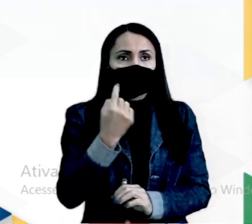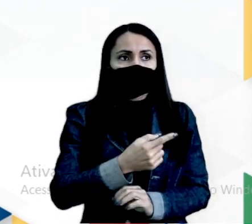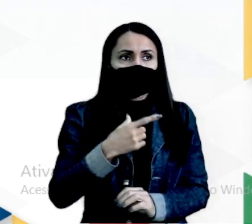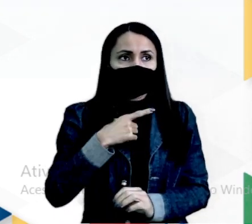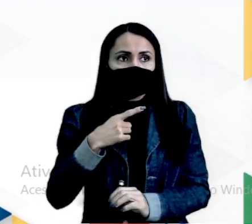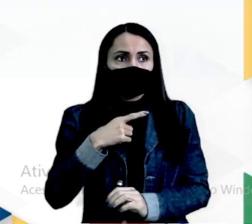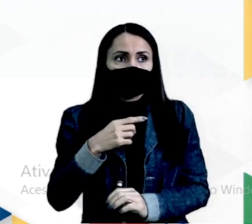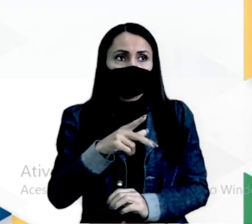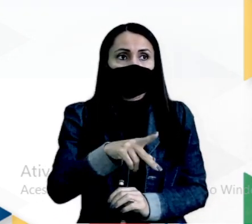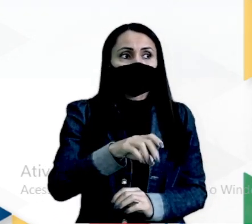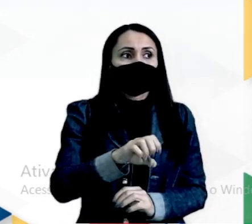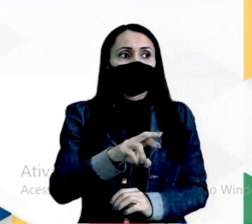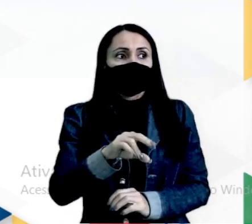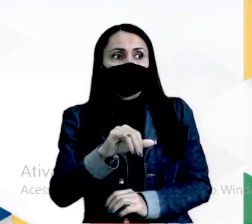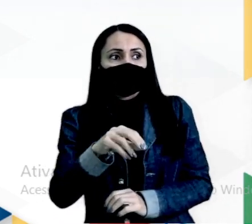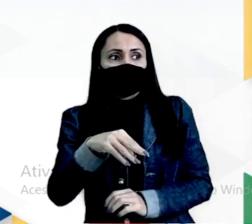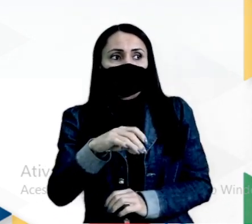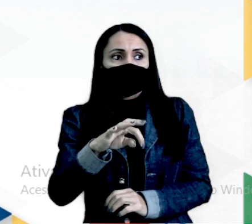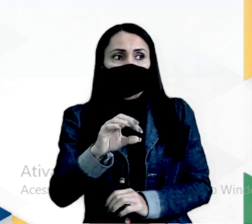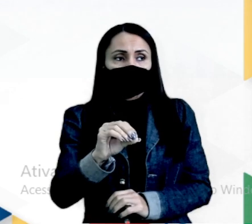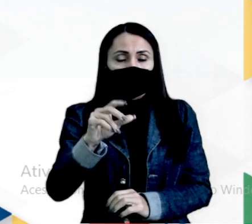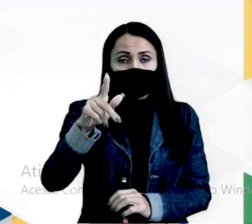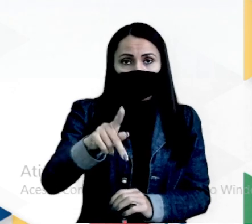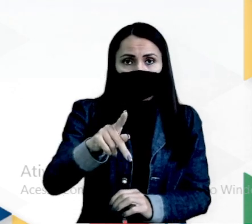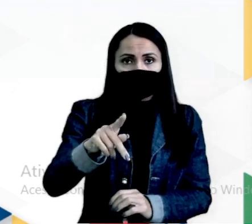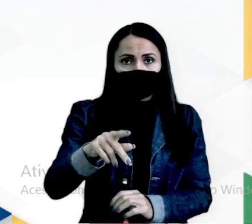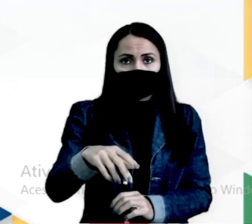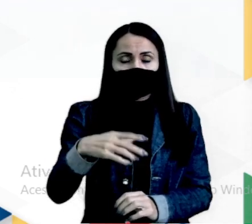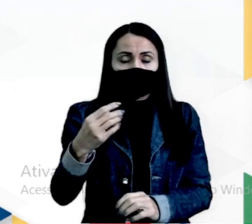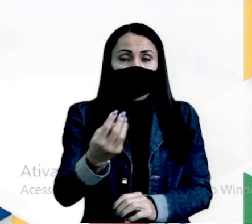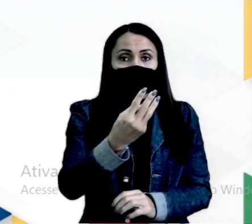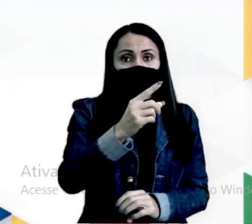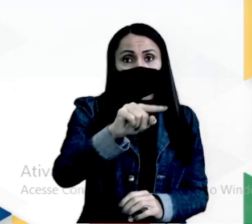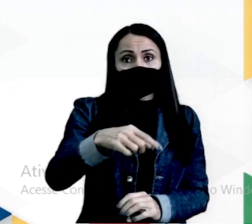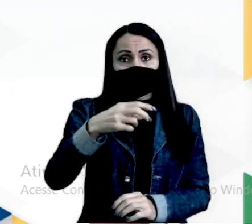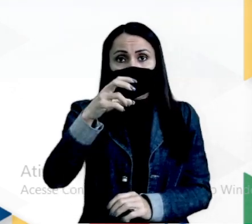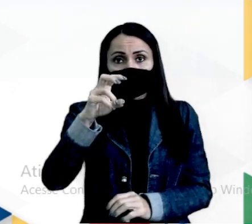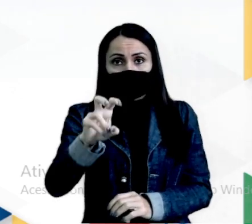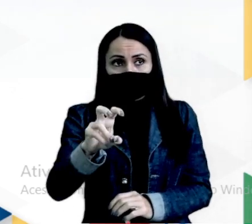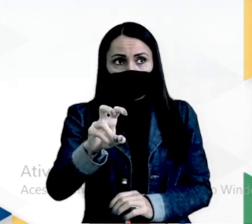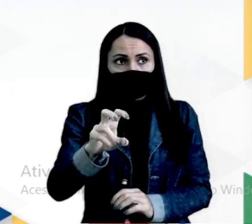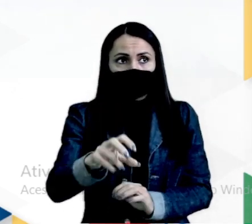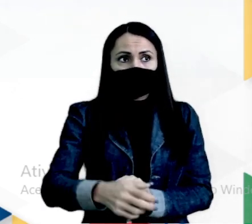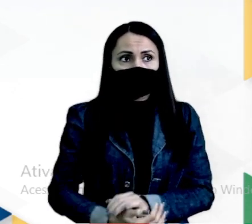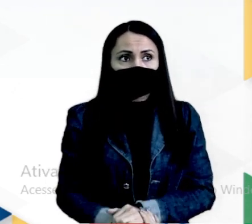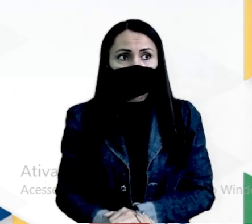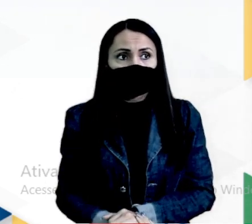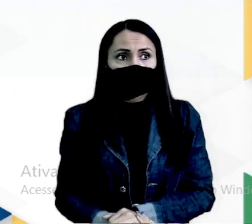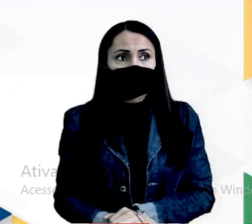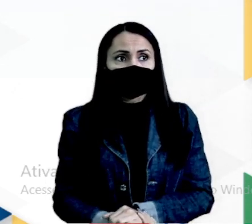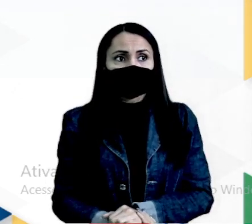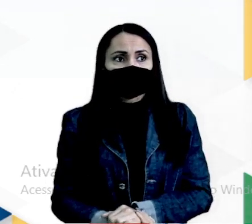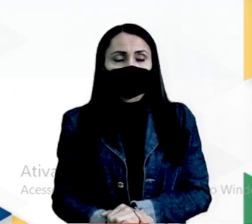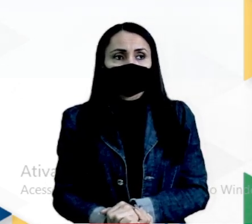perímetro, beleza? E um deles é 3,5. Então o que eu vou fazer? Lógico, né?